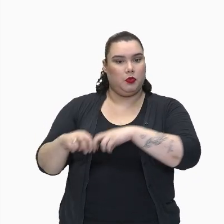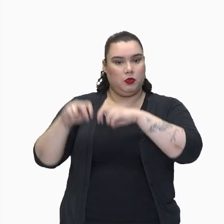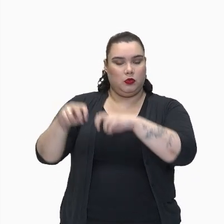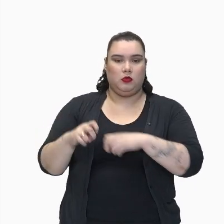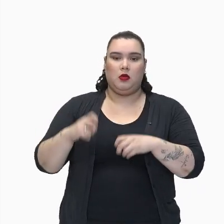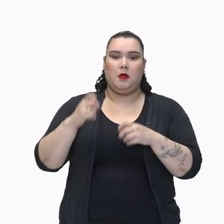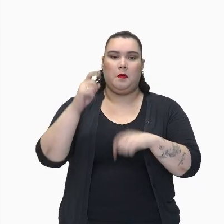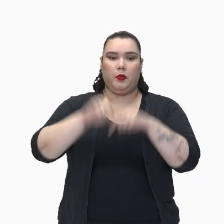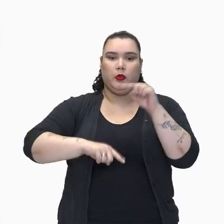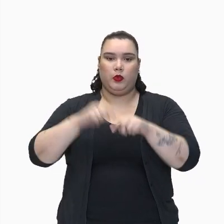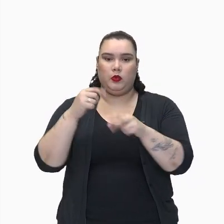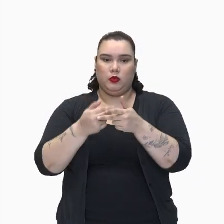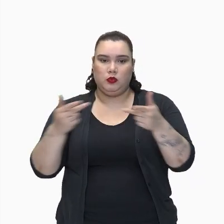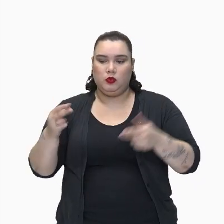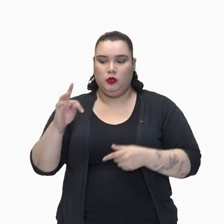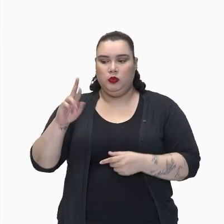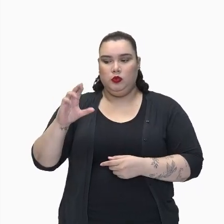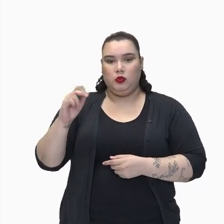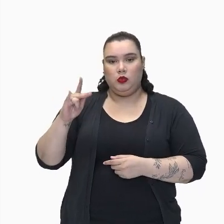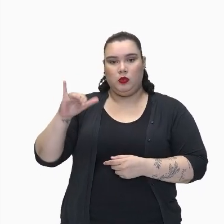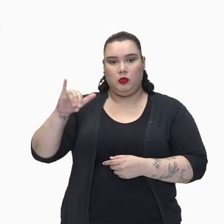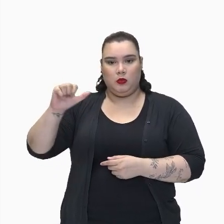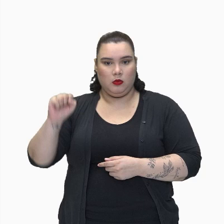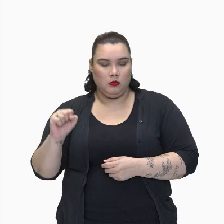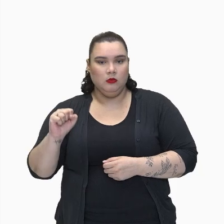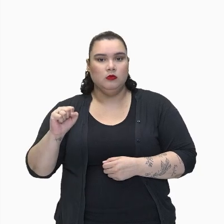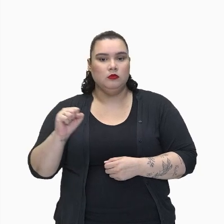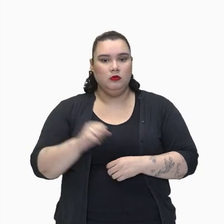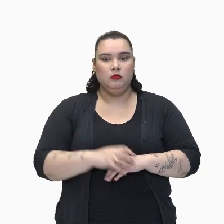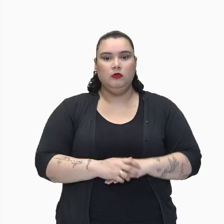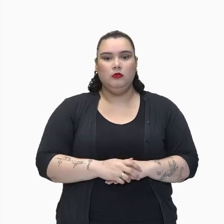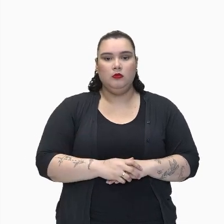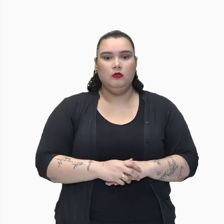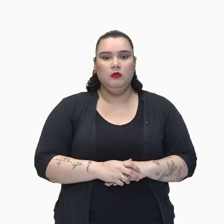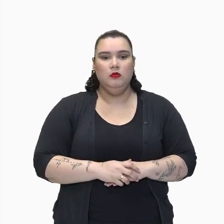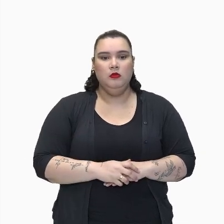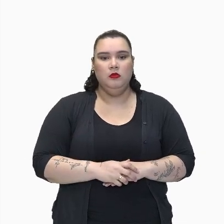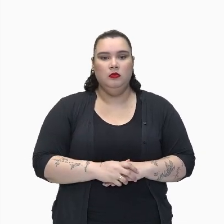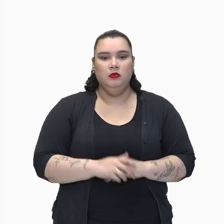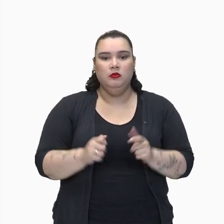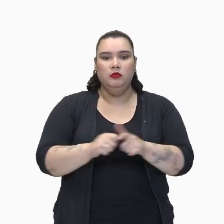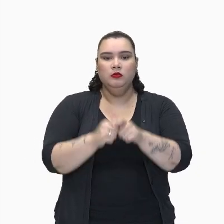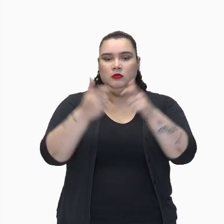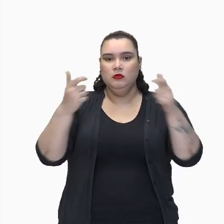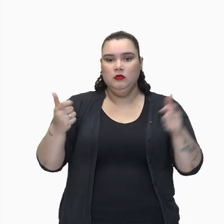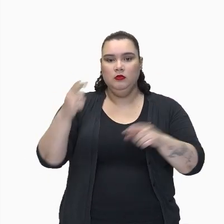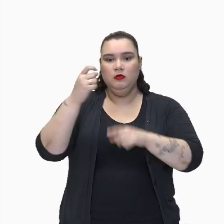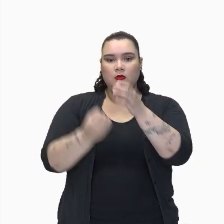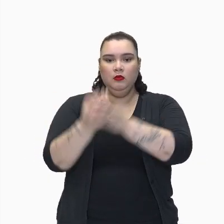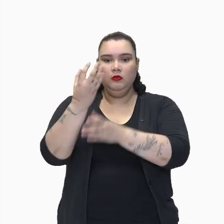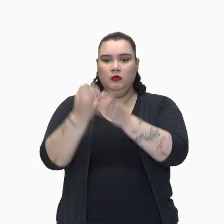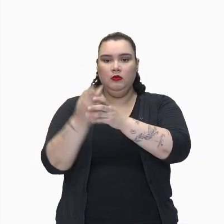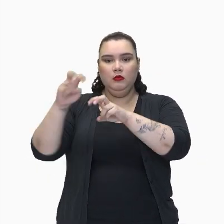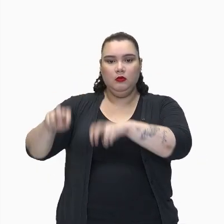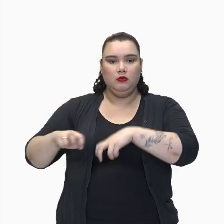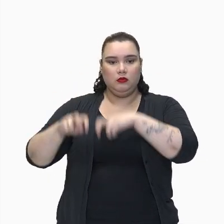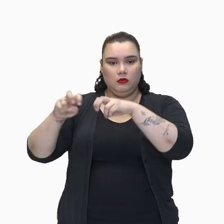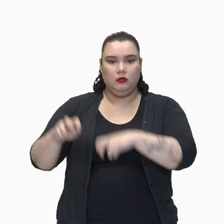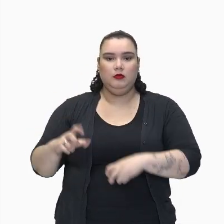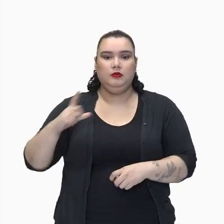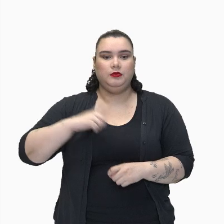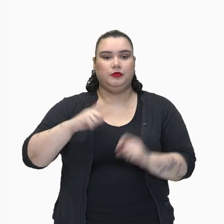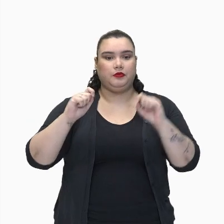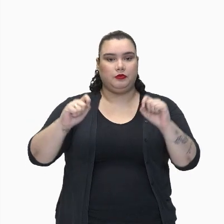de produtos tropicais e de subsistência. Grande parte da produção agrícola de exportação